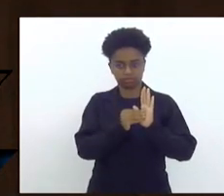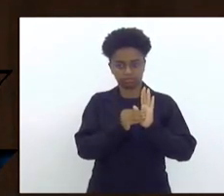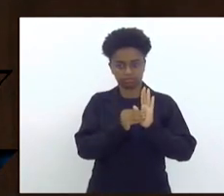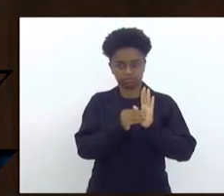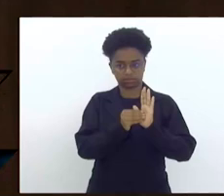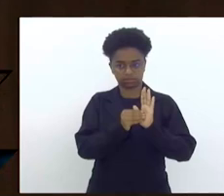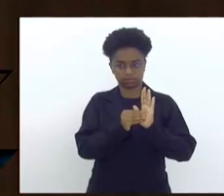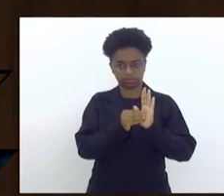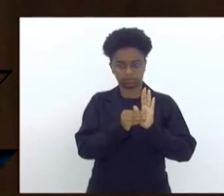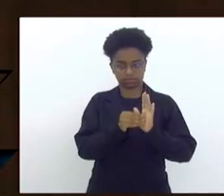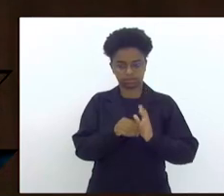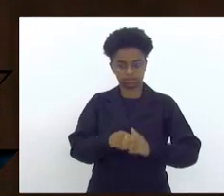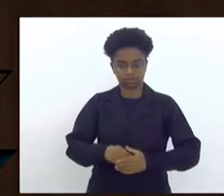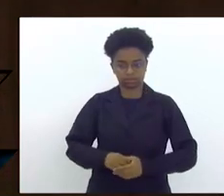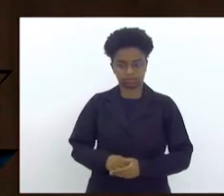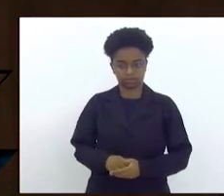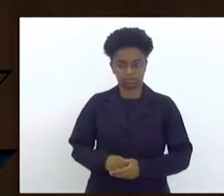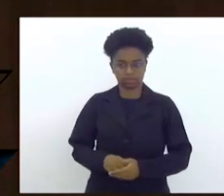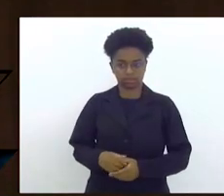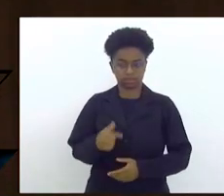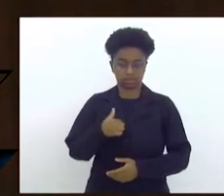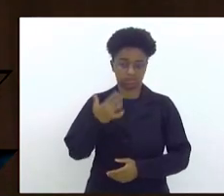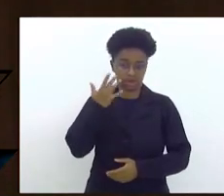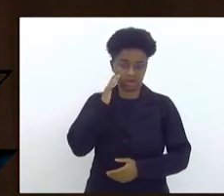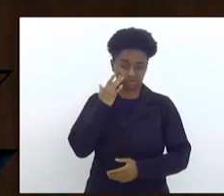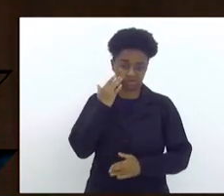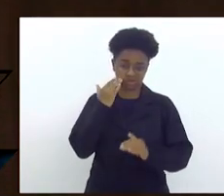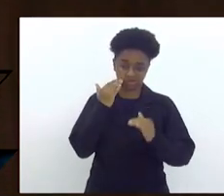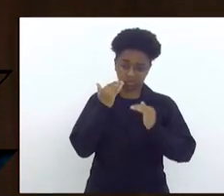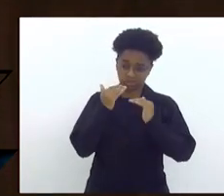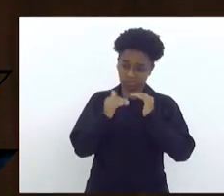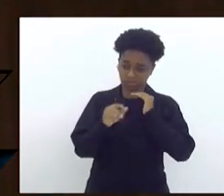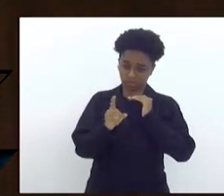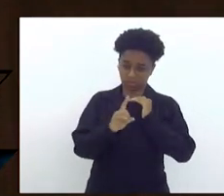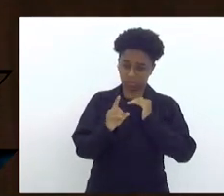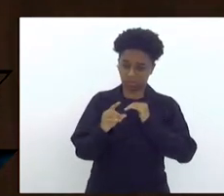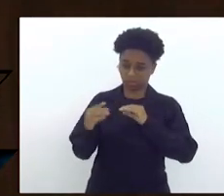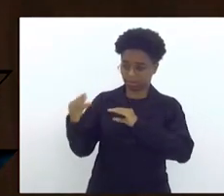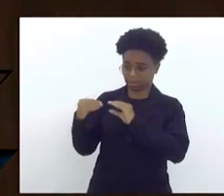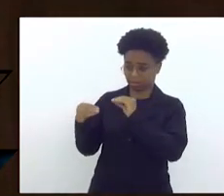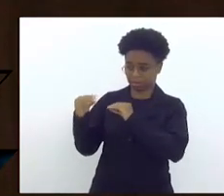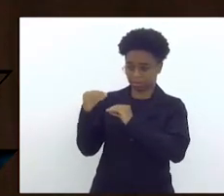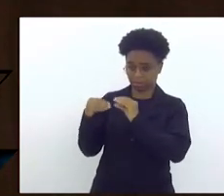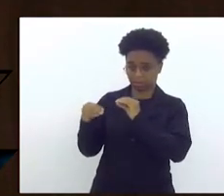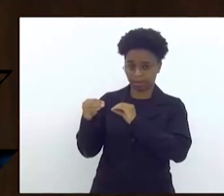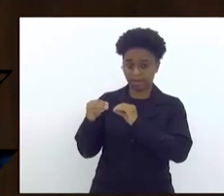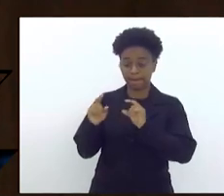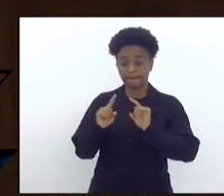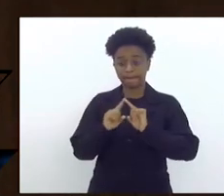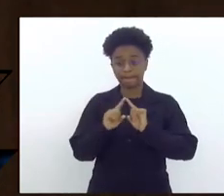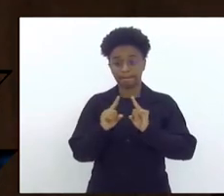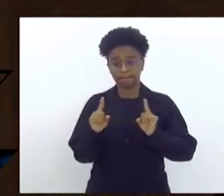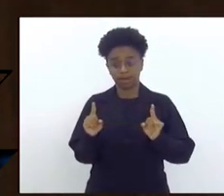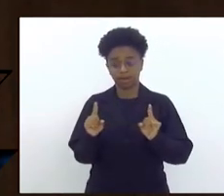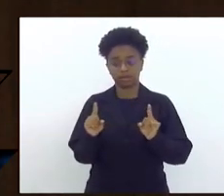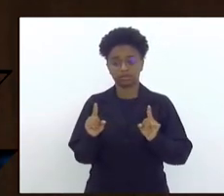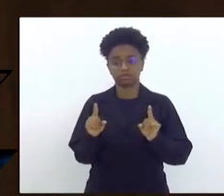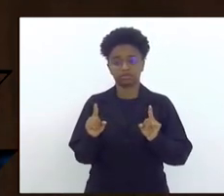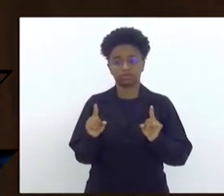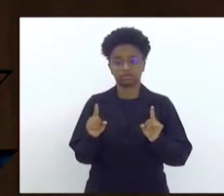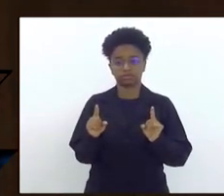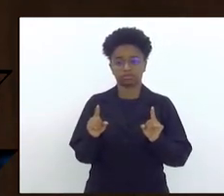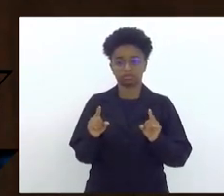não acho que haja concordância verbal aí mas no sentido